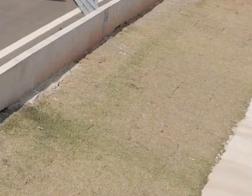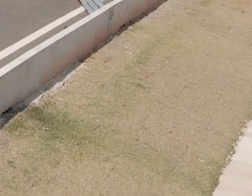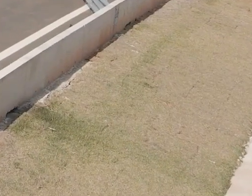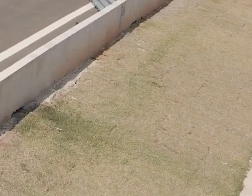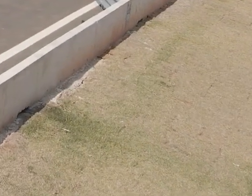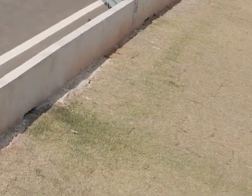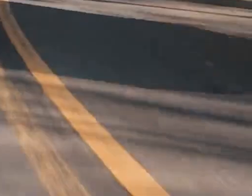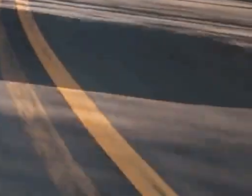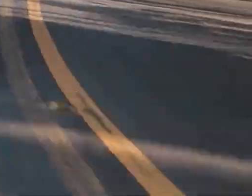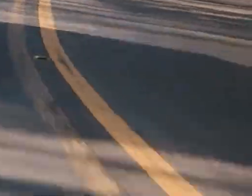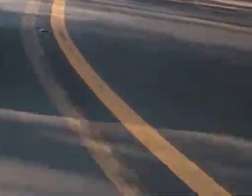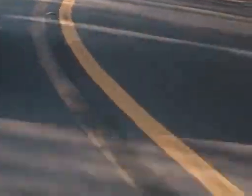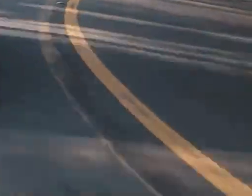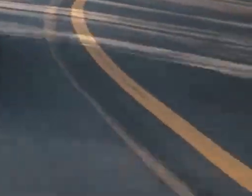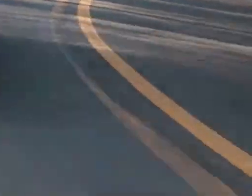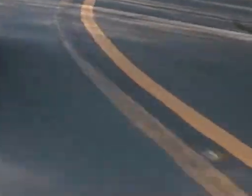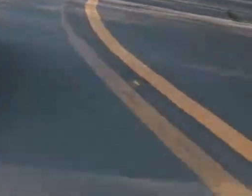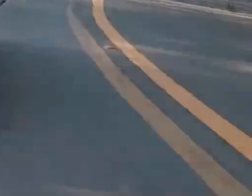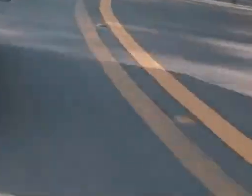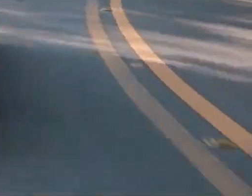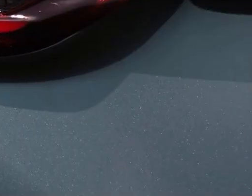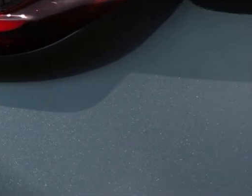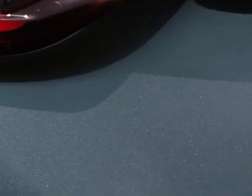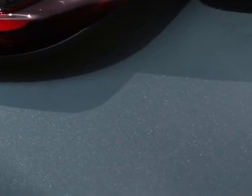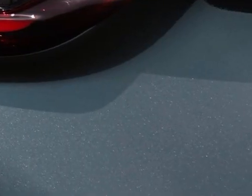Fiat Pulse e o Nivus da Volks.